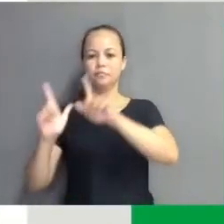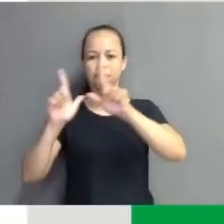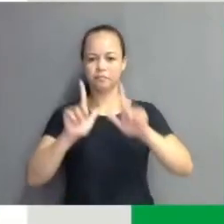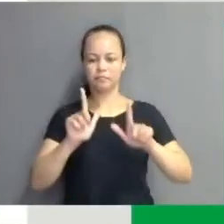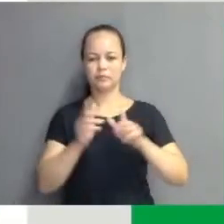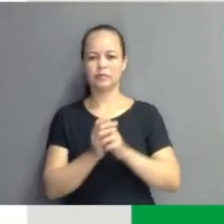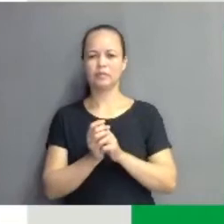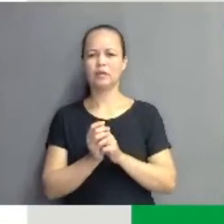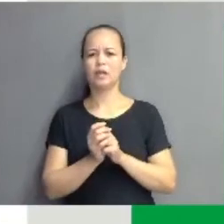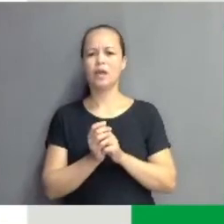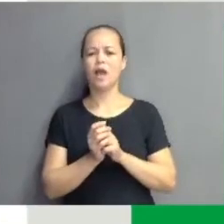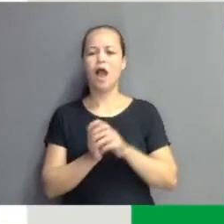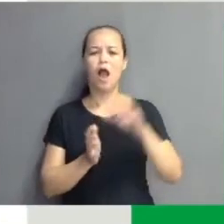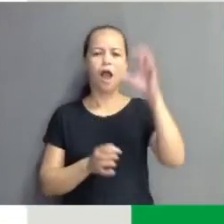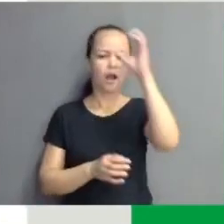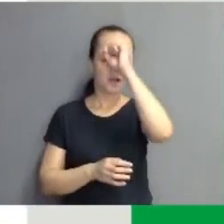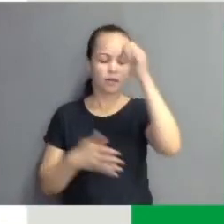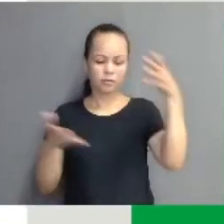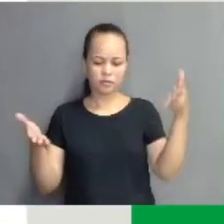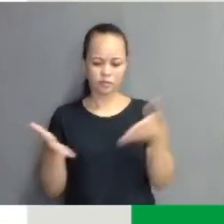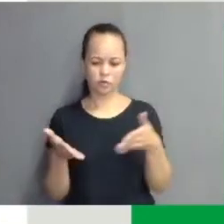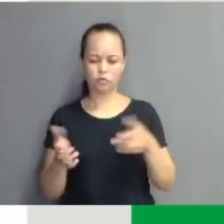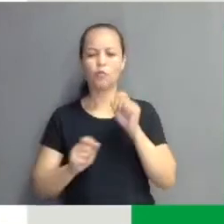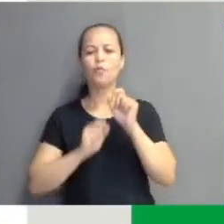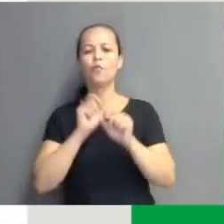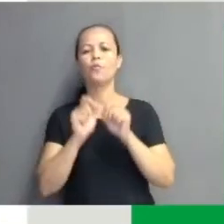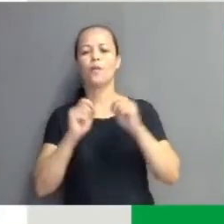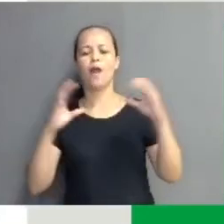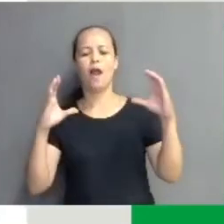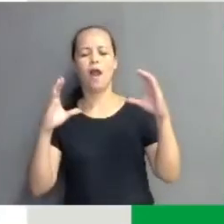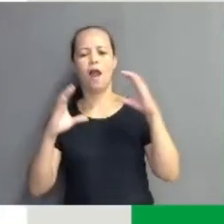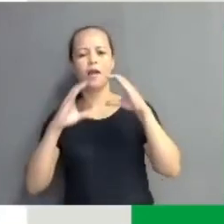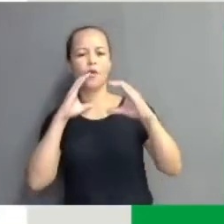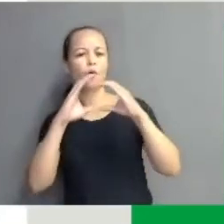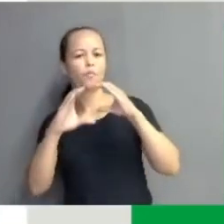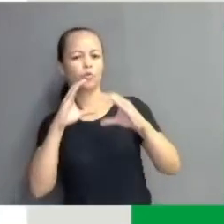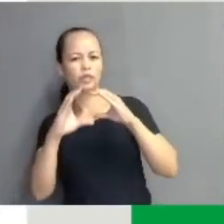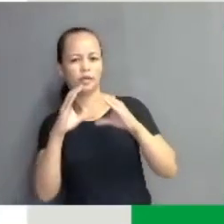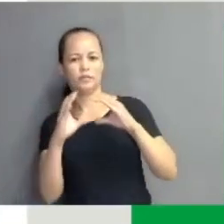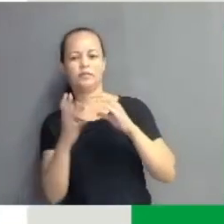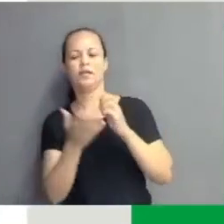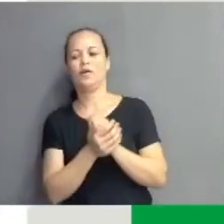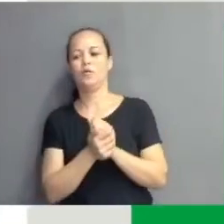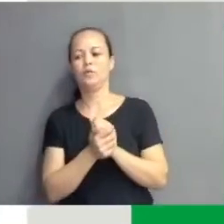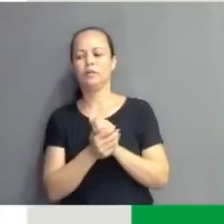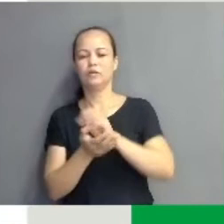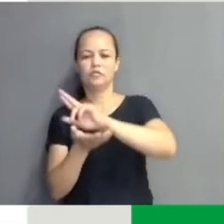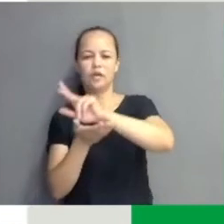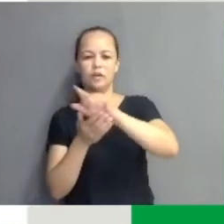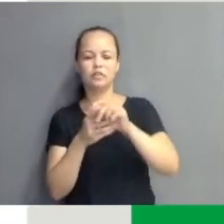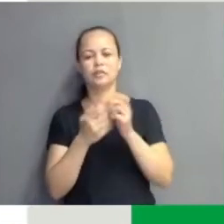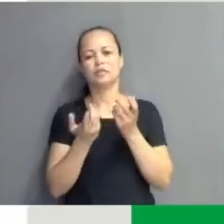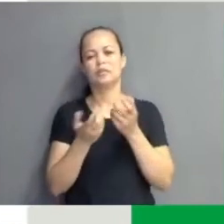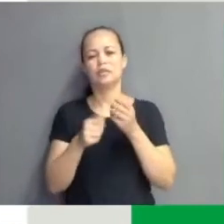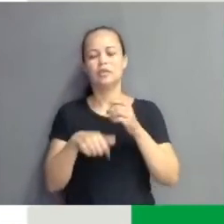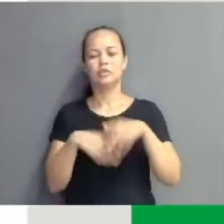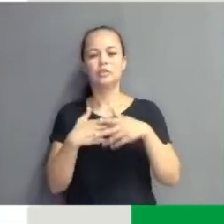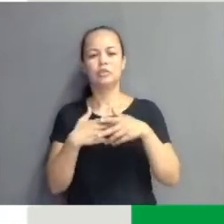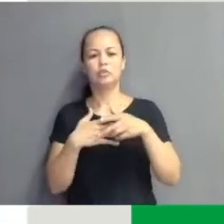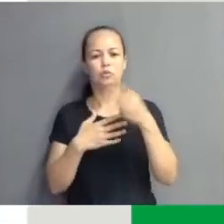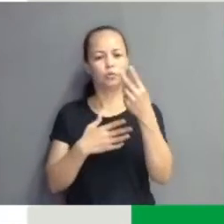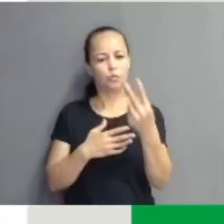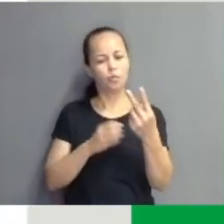é comunicação que é a forma de interação e de trocas de informações entre duas ou mais